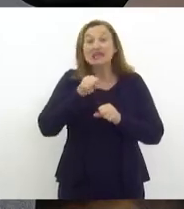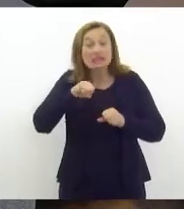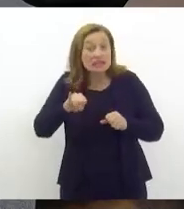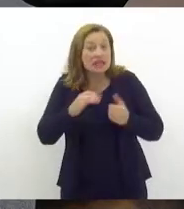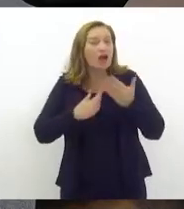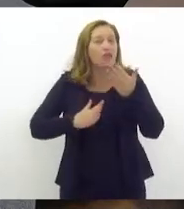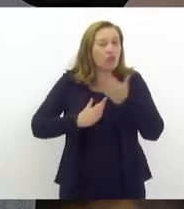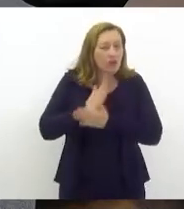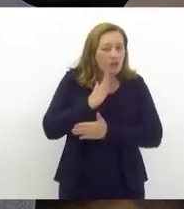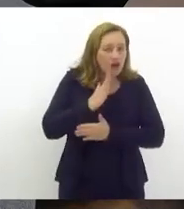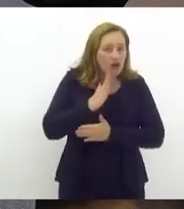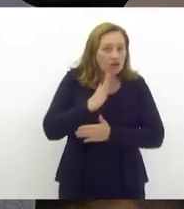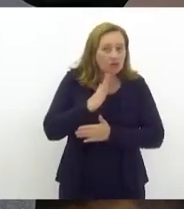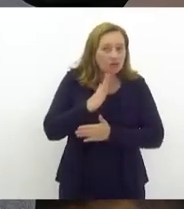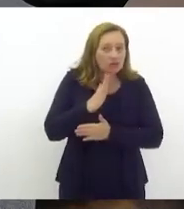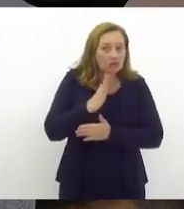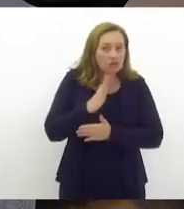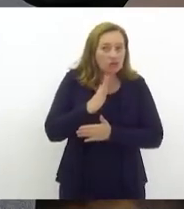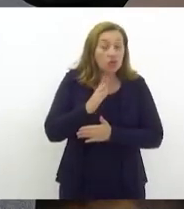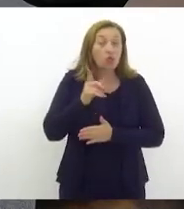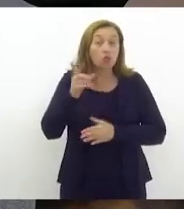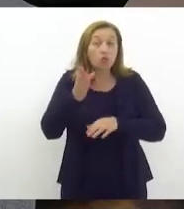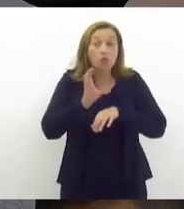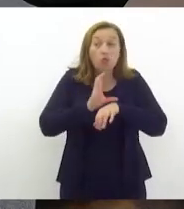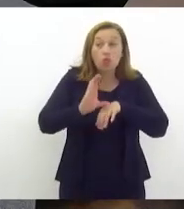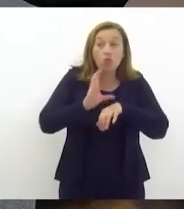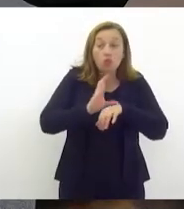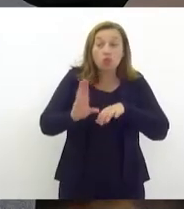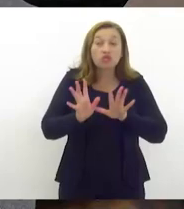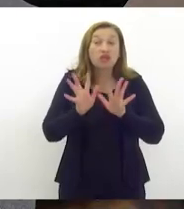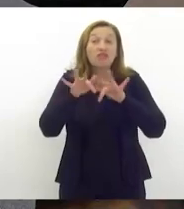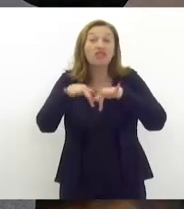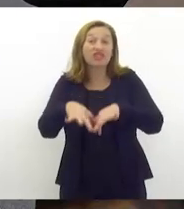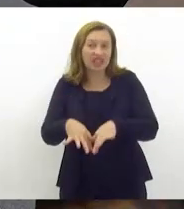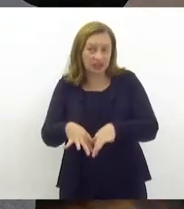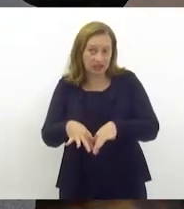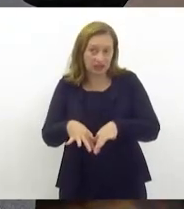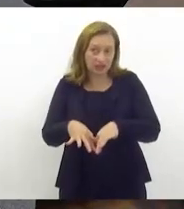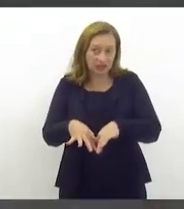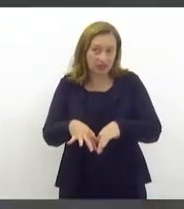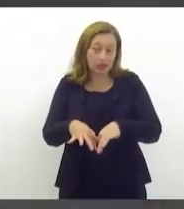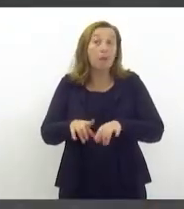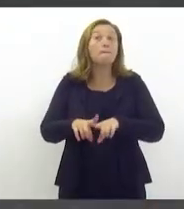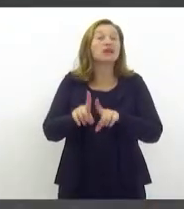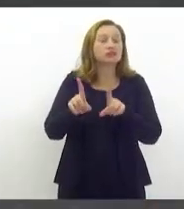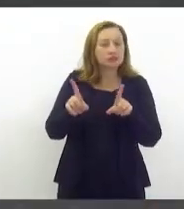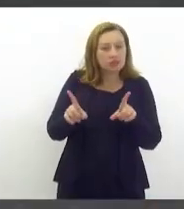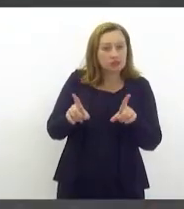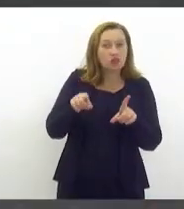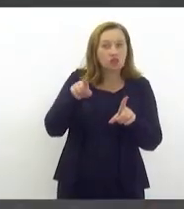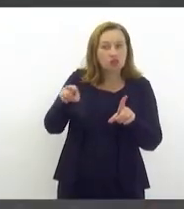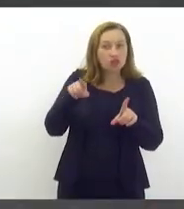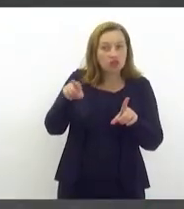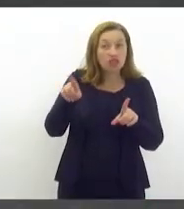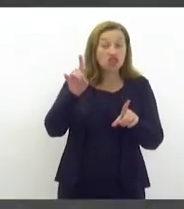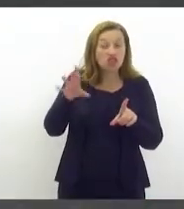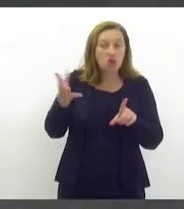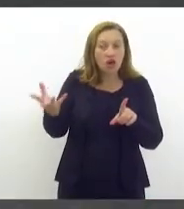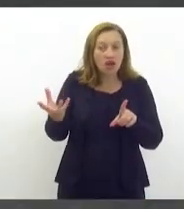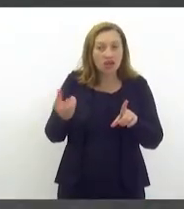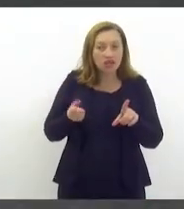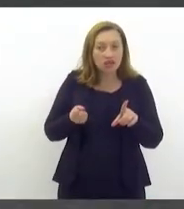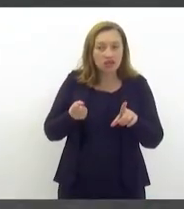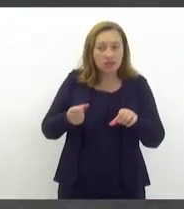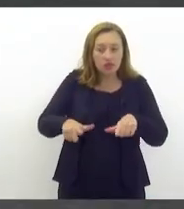os 3 anos, o teu curso estava concluído. Mas você só recebia